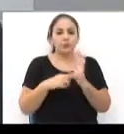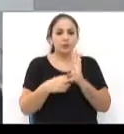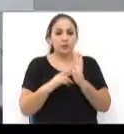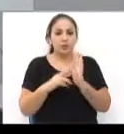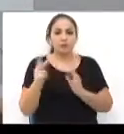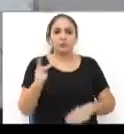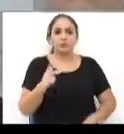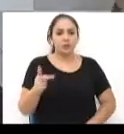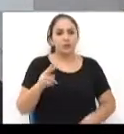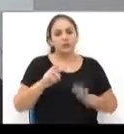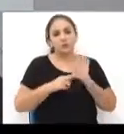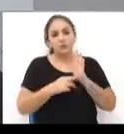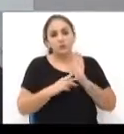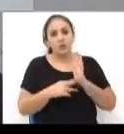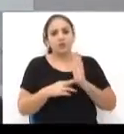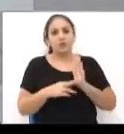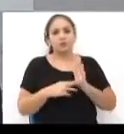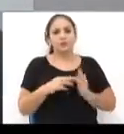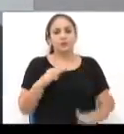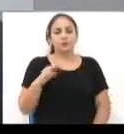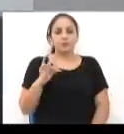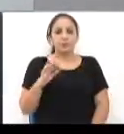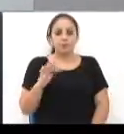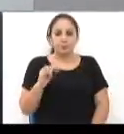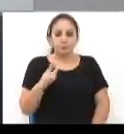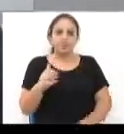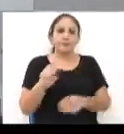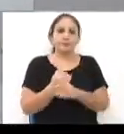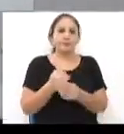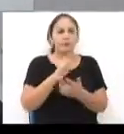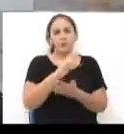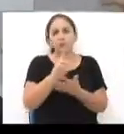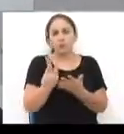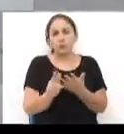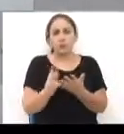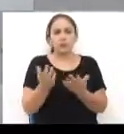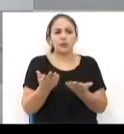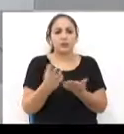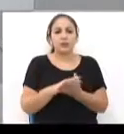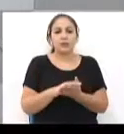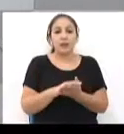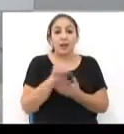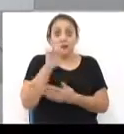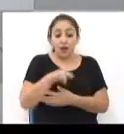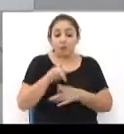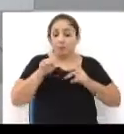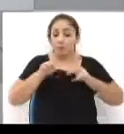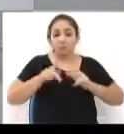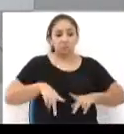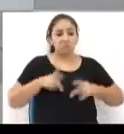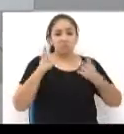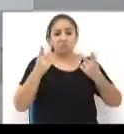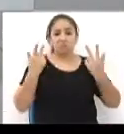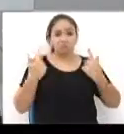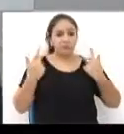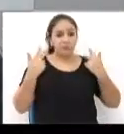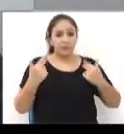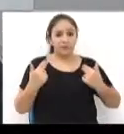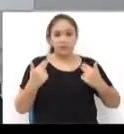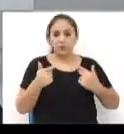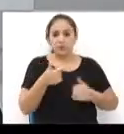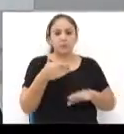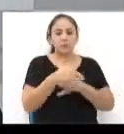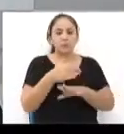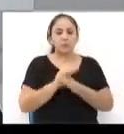de professores, ao sindicato dos metalúrgicos, ao agronegócio, à bancada dos evangélicos, é o eleitor comum. Então, muitas vezes, como